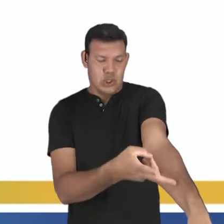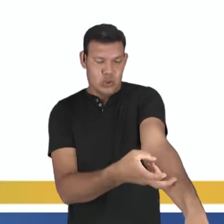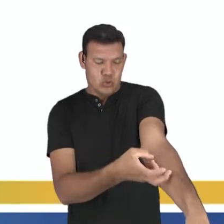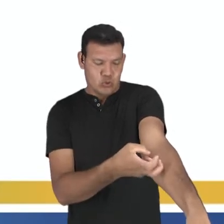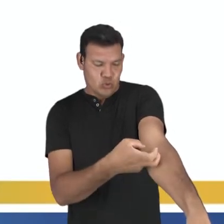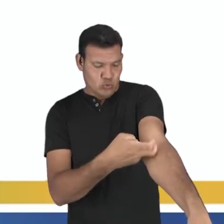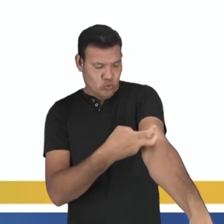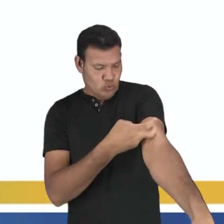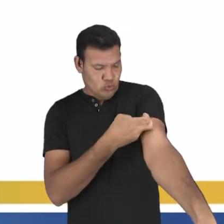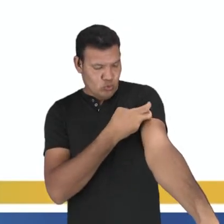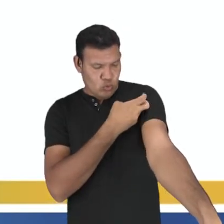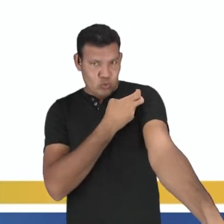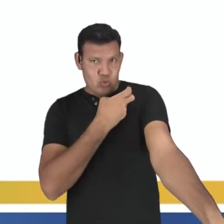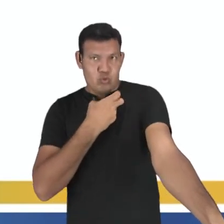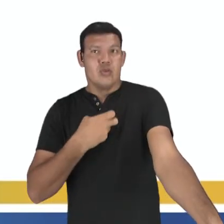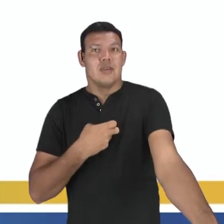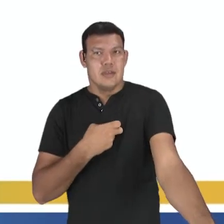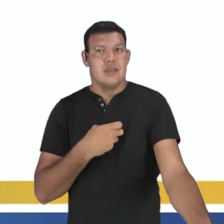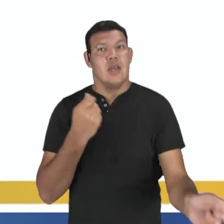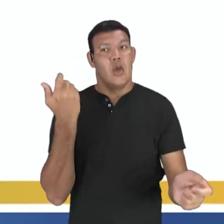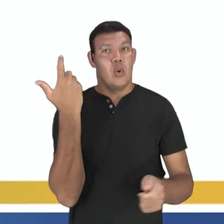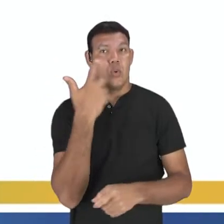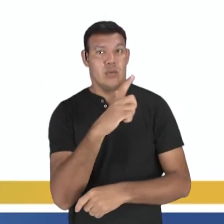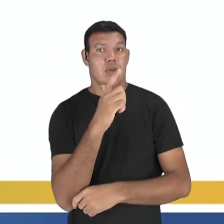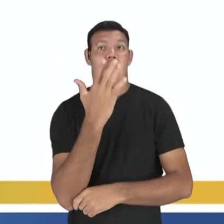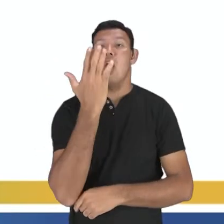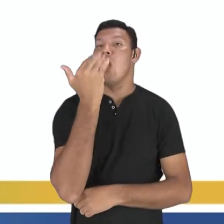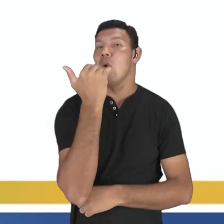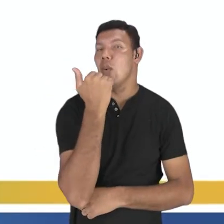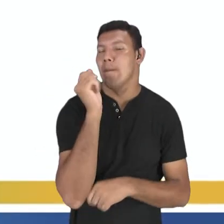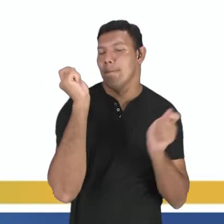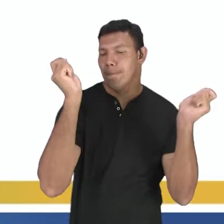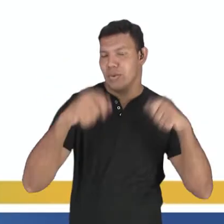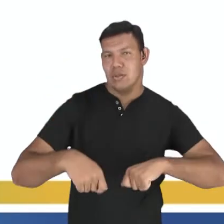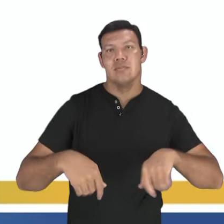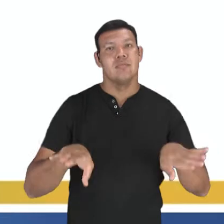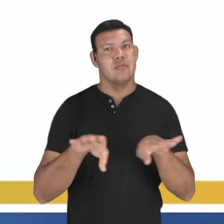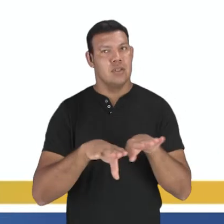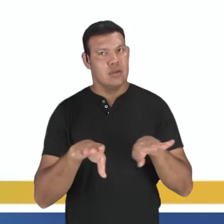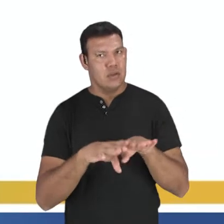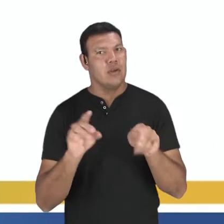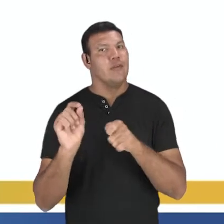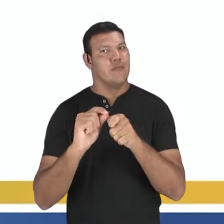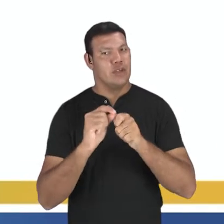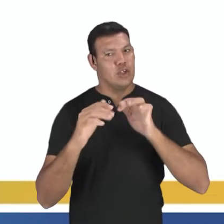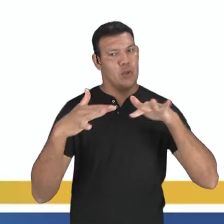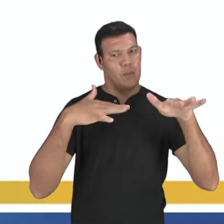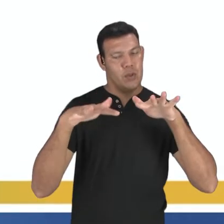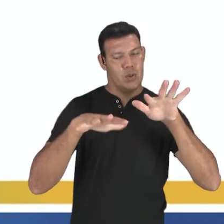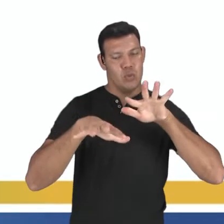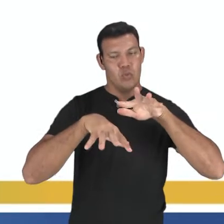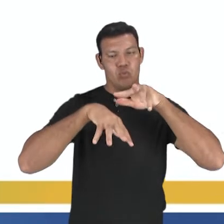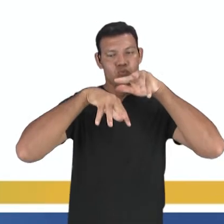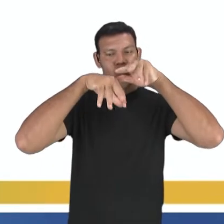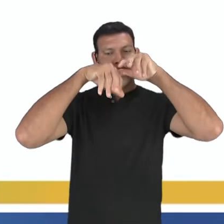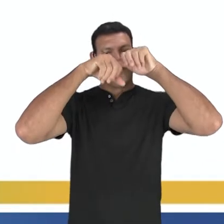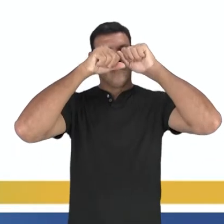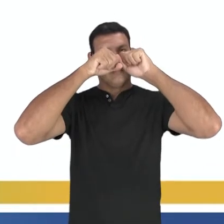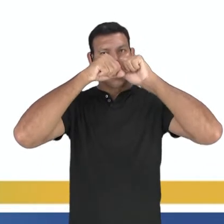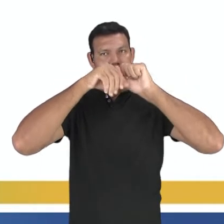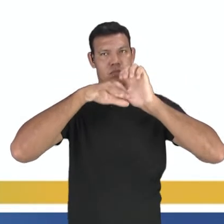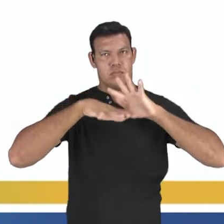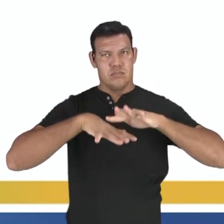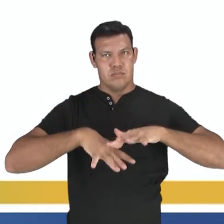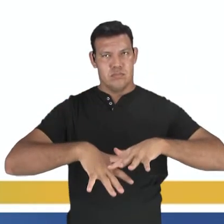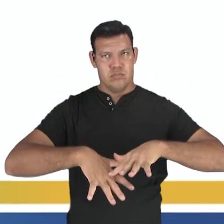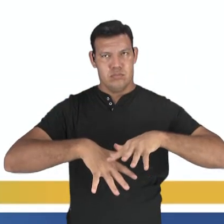nutrientes que nós recebemos através dos alimentos. E outra característica vai ser a realização dos movimentos respiratórios. Então vejam como